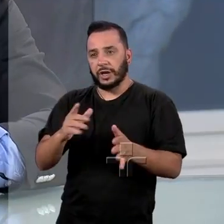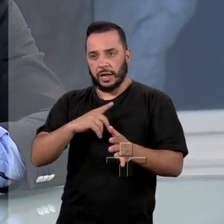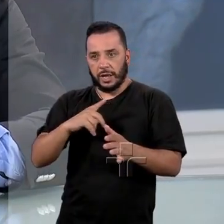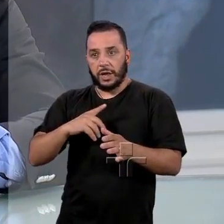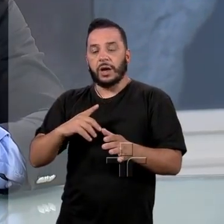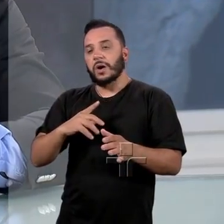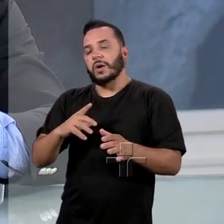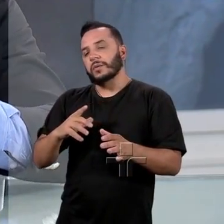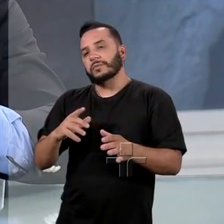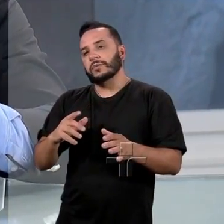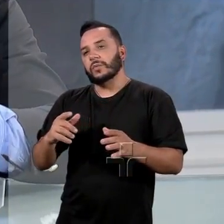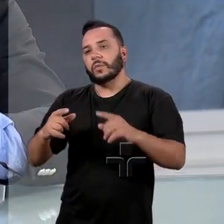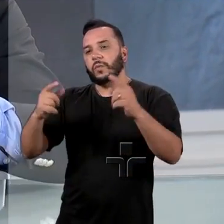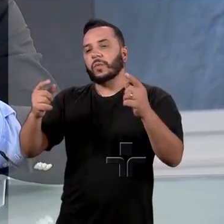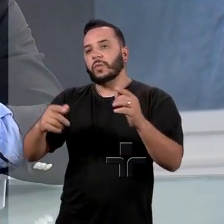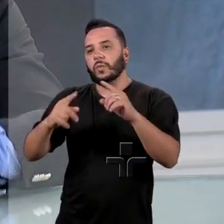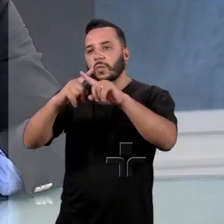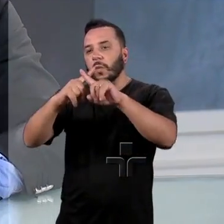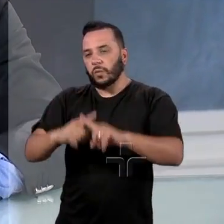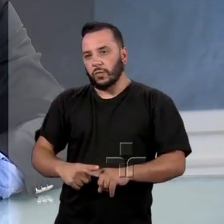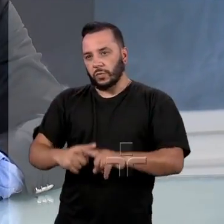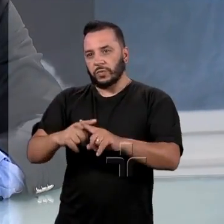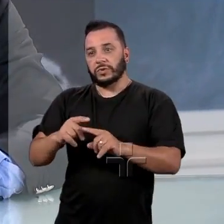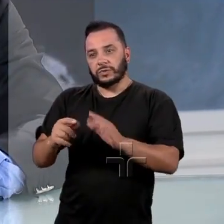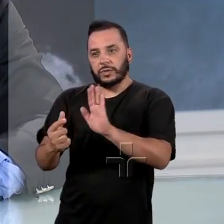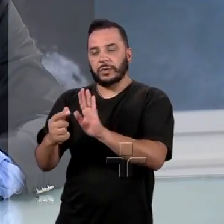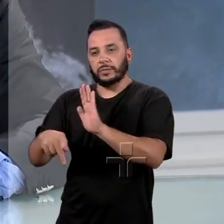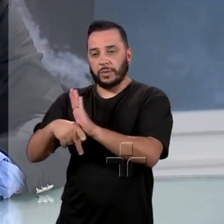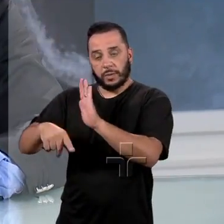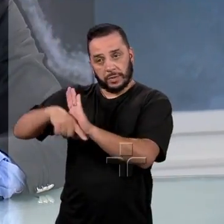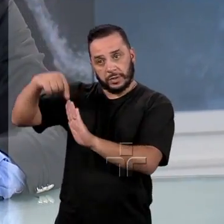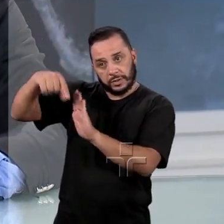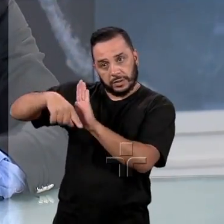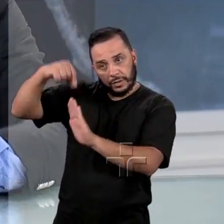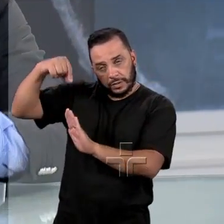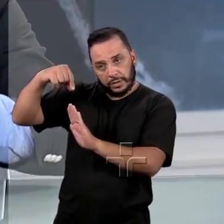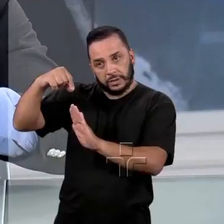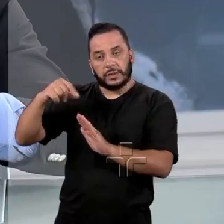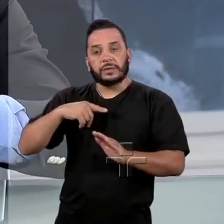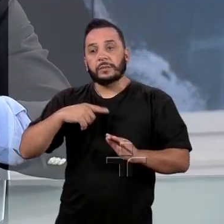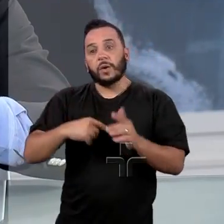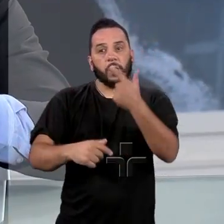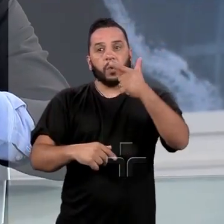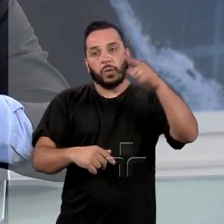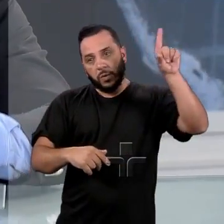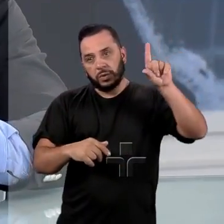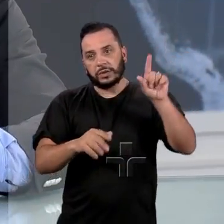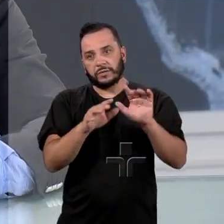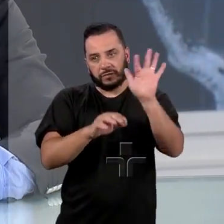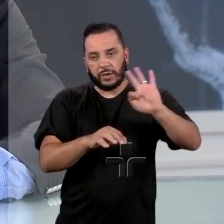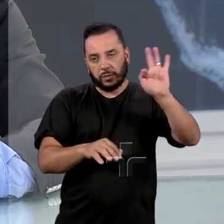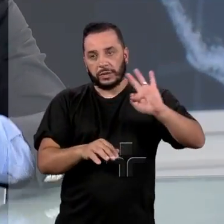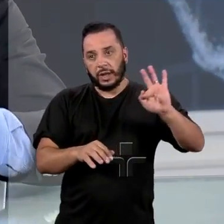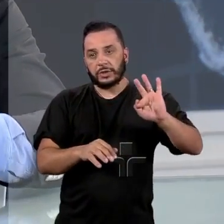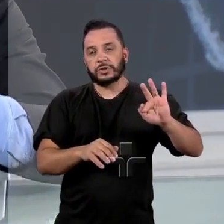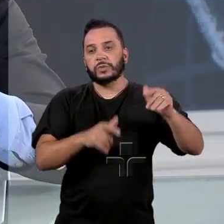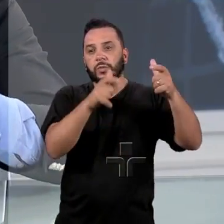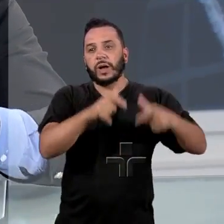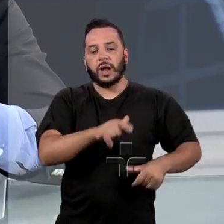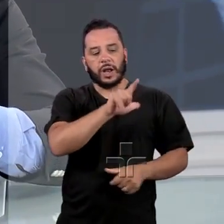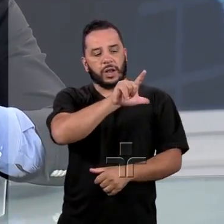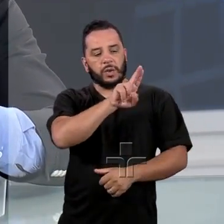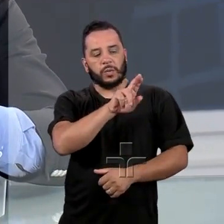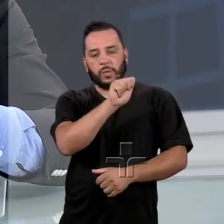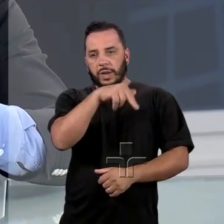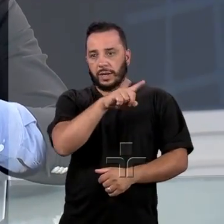Faculdade Zumbi dos Palmares e a Fundação Agostinho Neto, em Luanda. E ali, então, a premiada desse ano fez um estudo